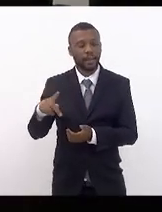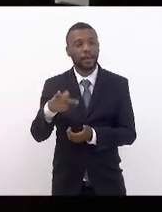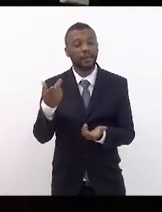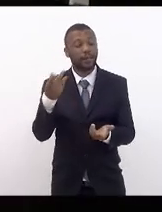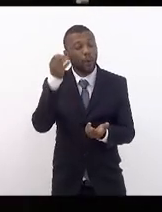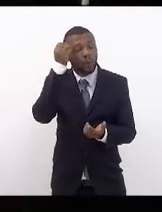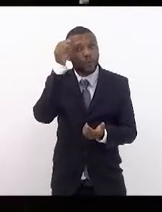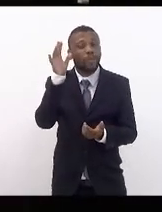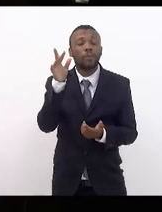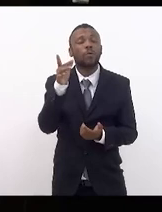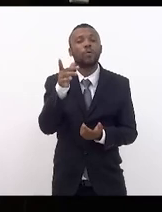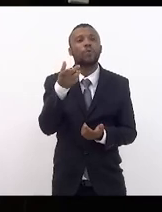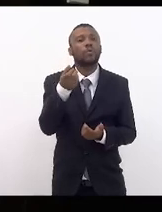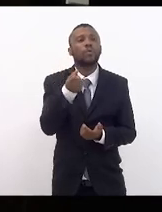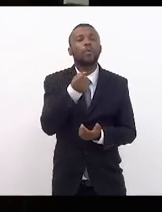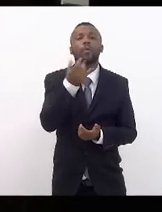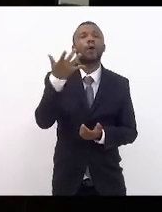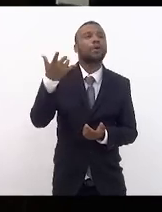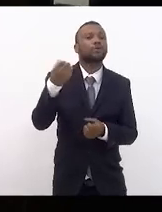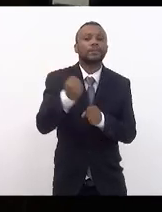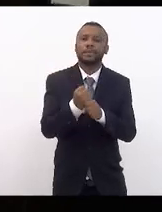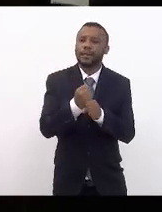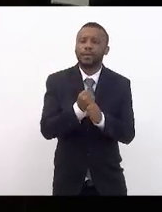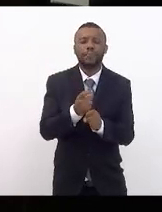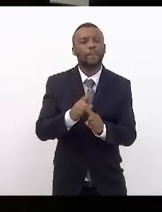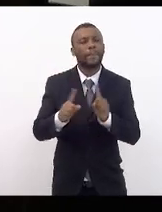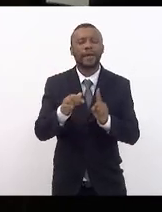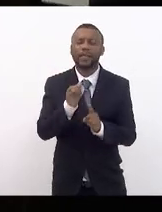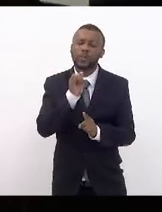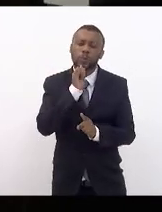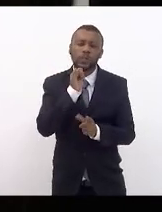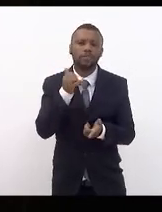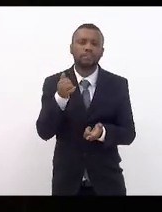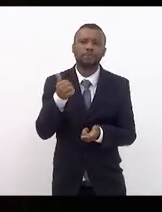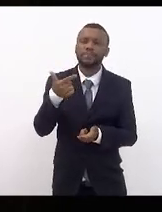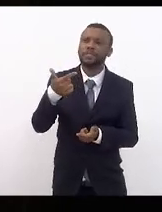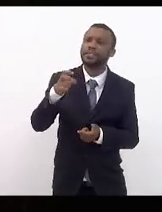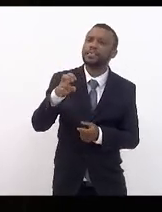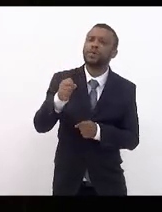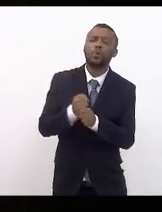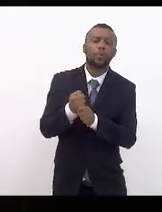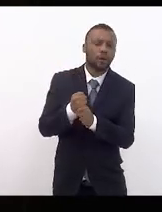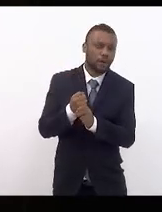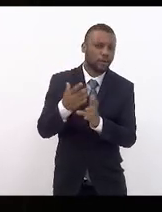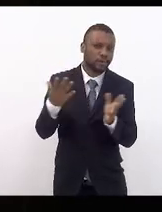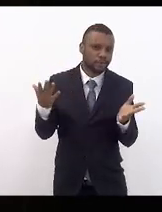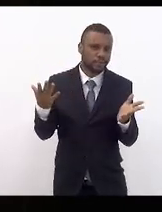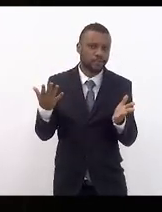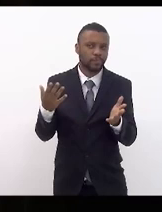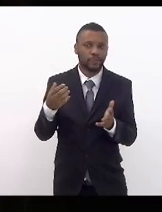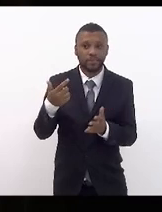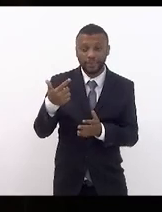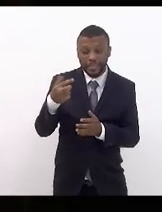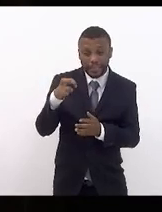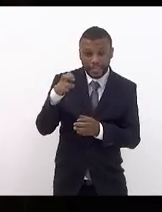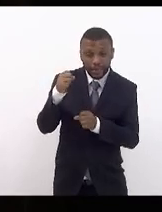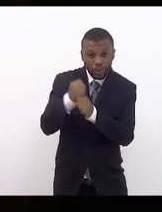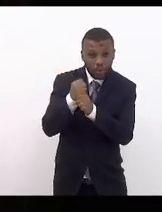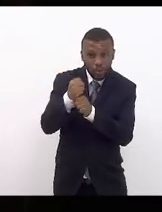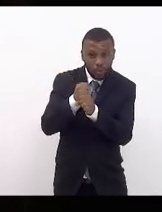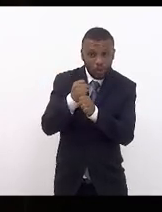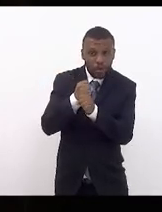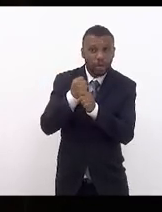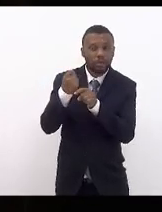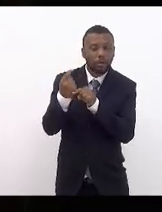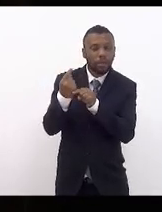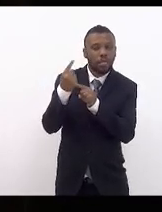exatamente quantos anos eram, mas suponhamos que fossem 25 anos, né? Ele diz: há 25 anos eu